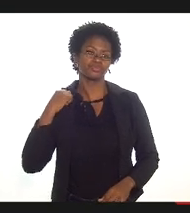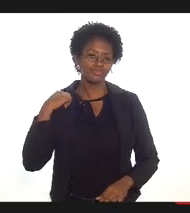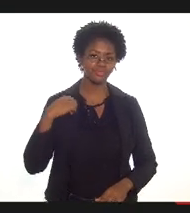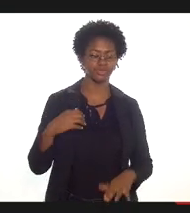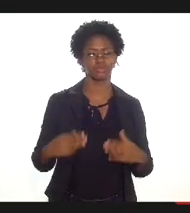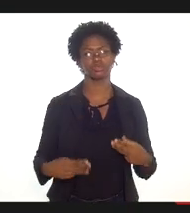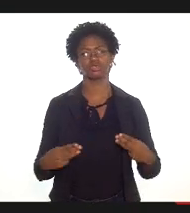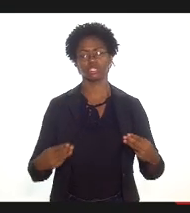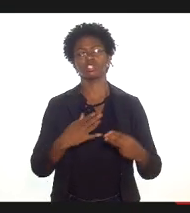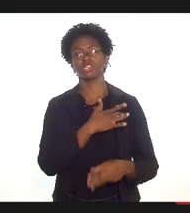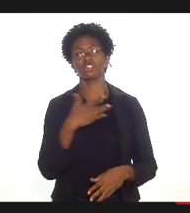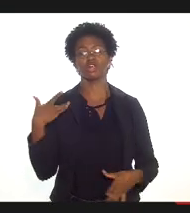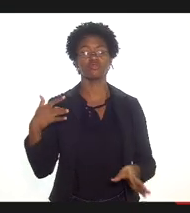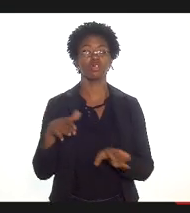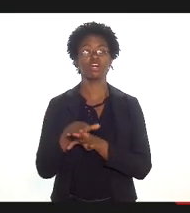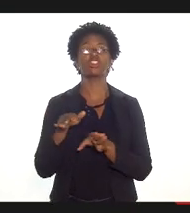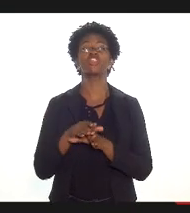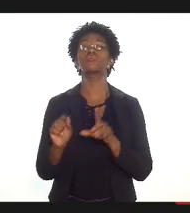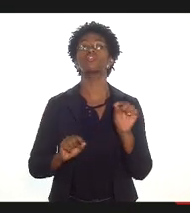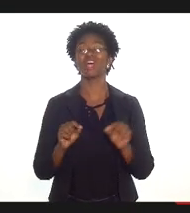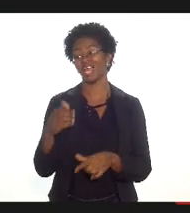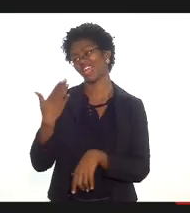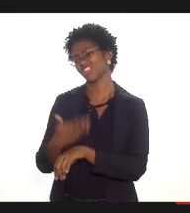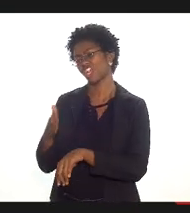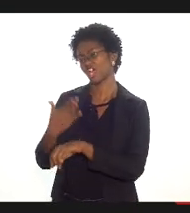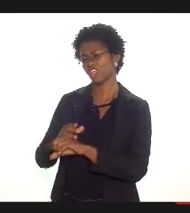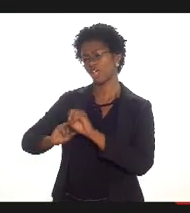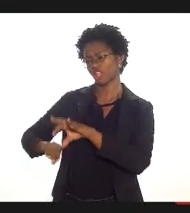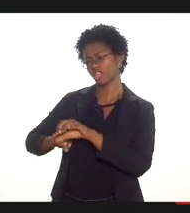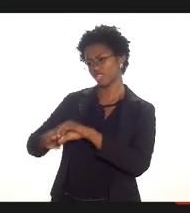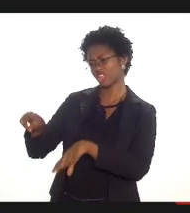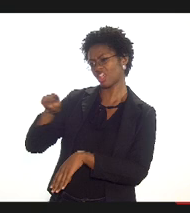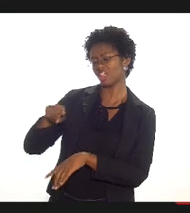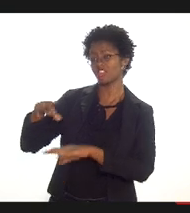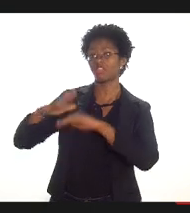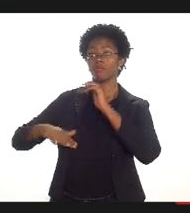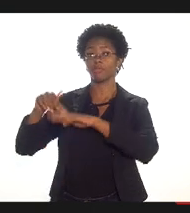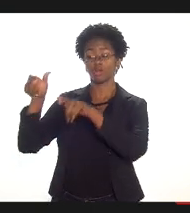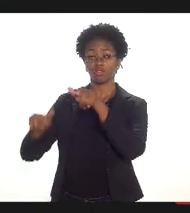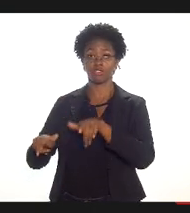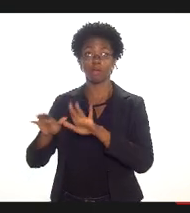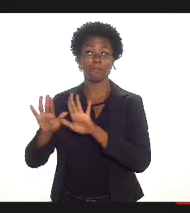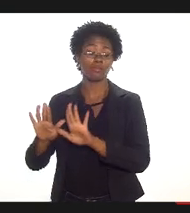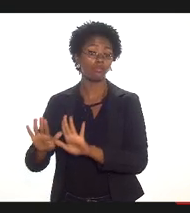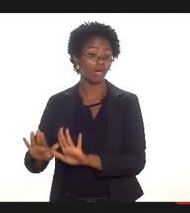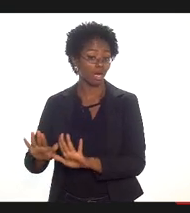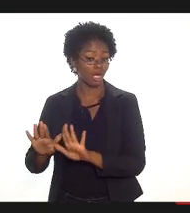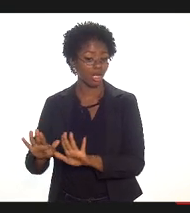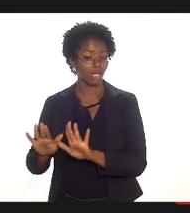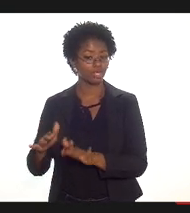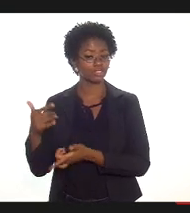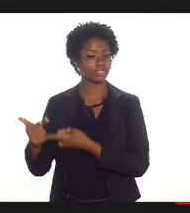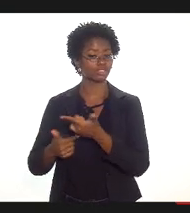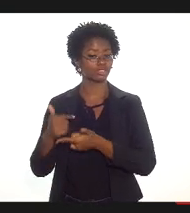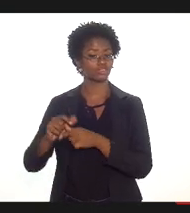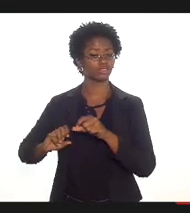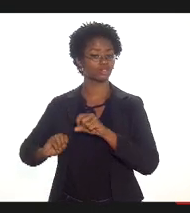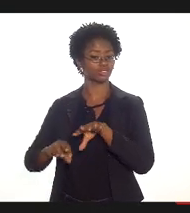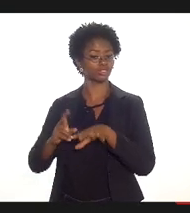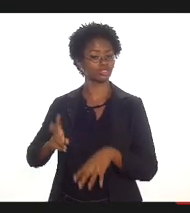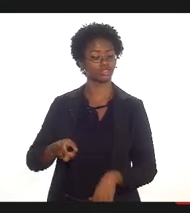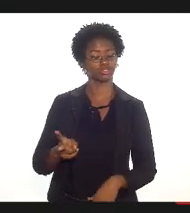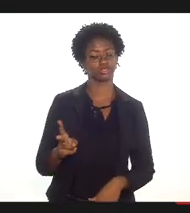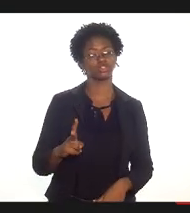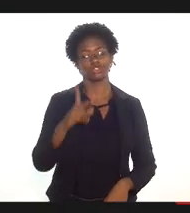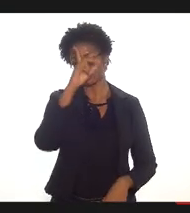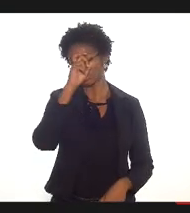da Saúde é fazer o treinamento desses profissionais. Mas, no entanto, os serviços de educação continuada dos